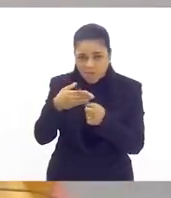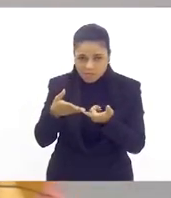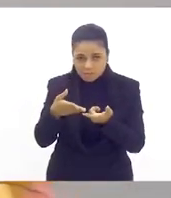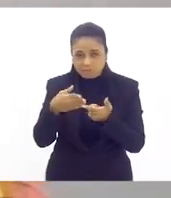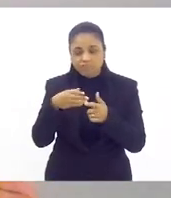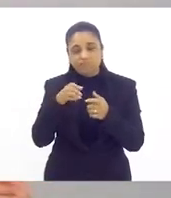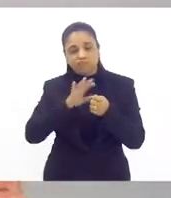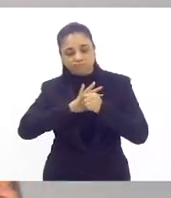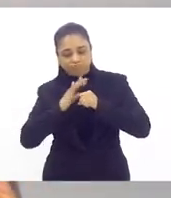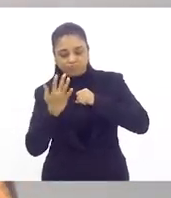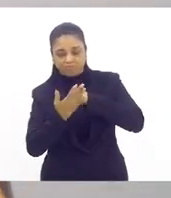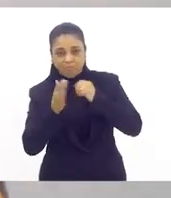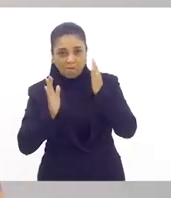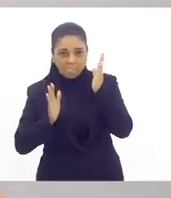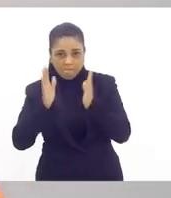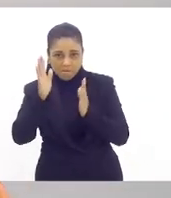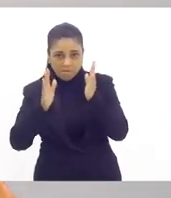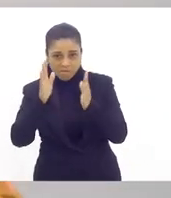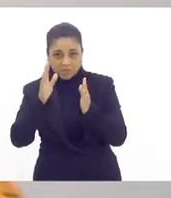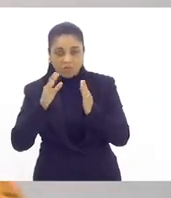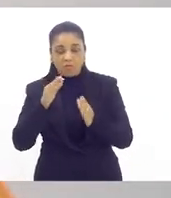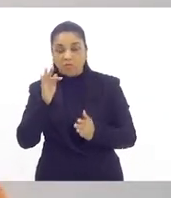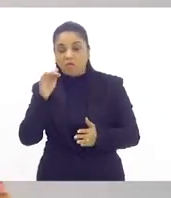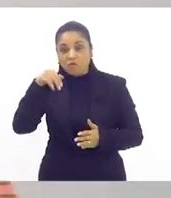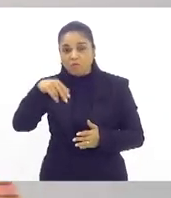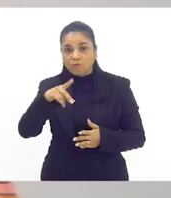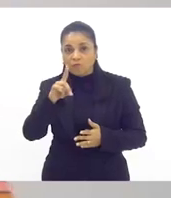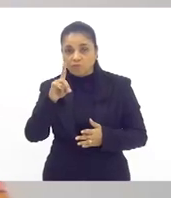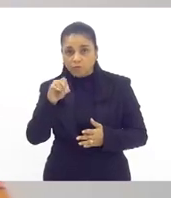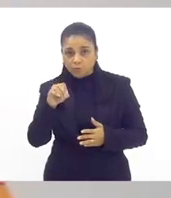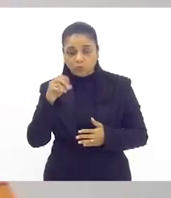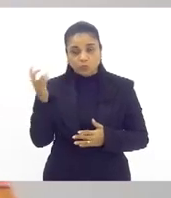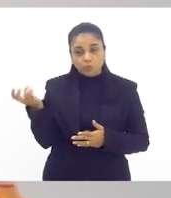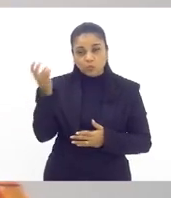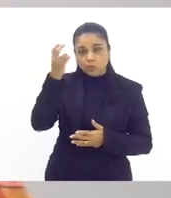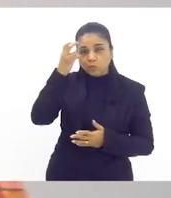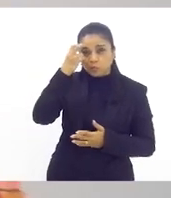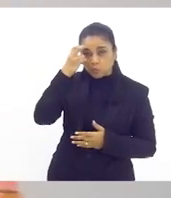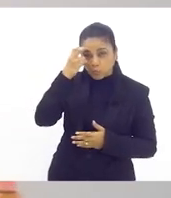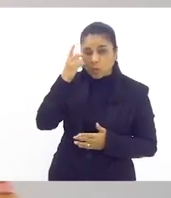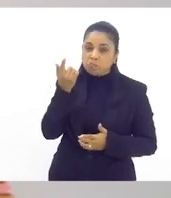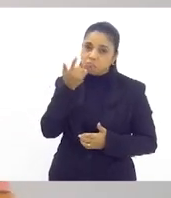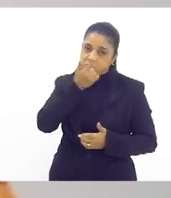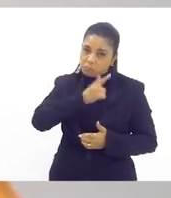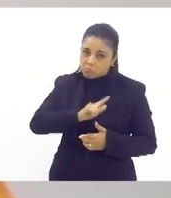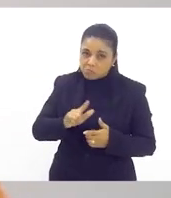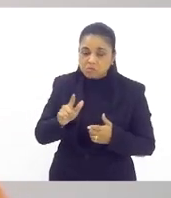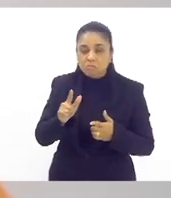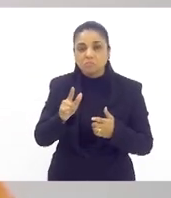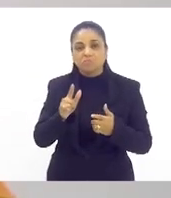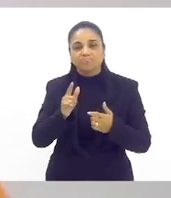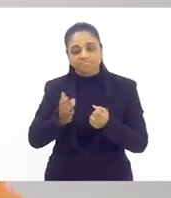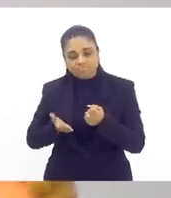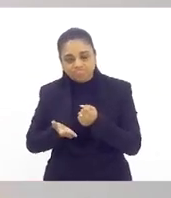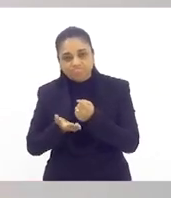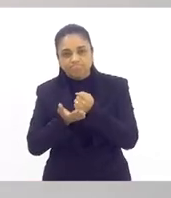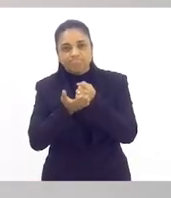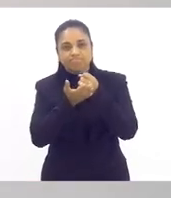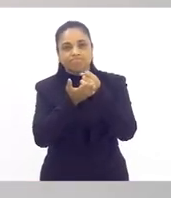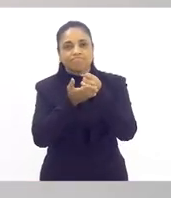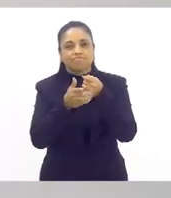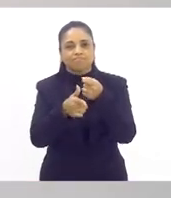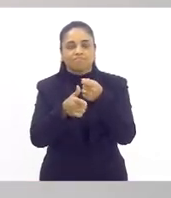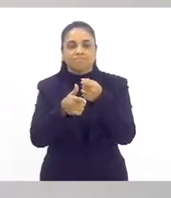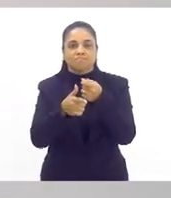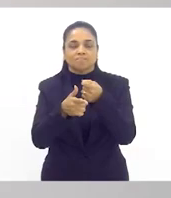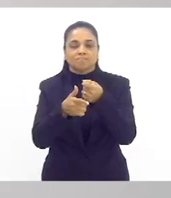esse recurso do Fundo de Cultura foi destravado e a gente conseguiu socorrer não do jeito